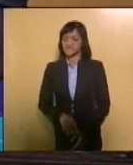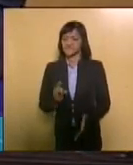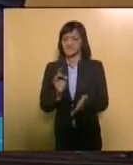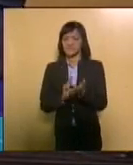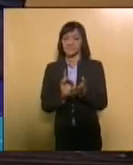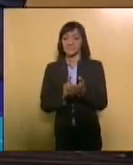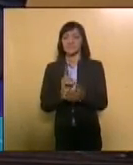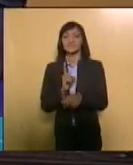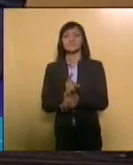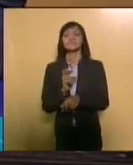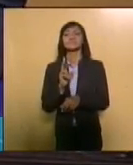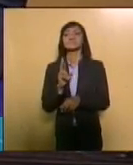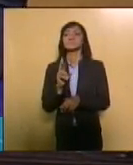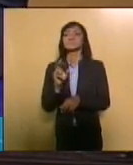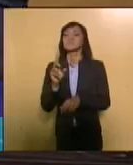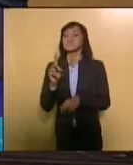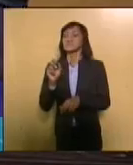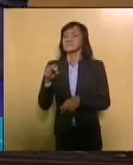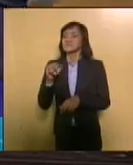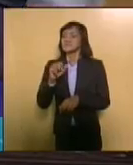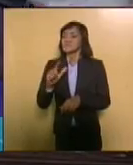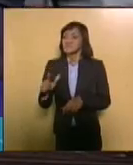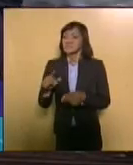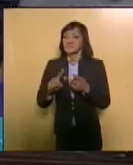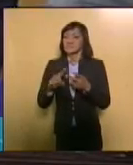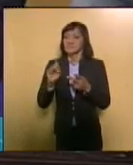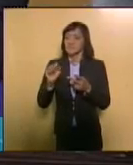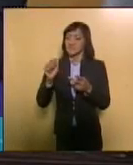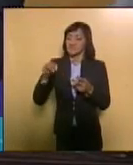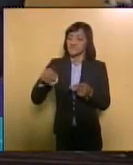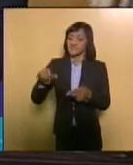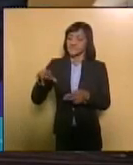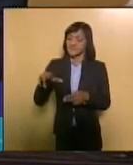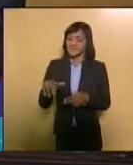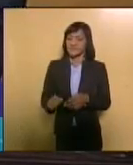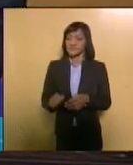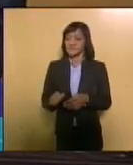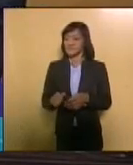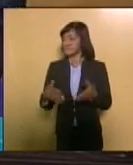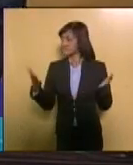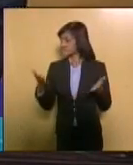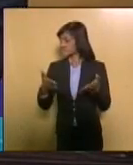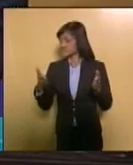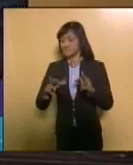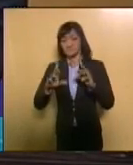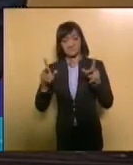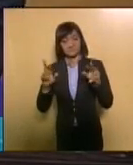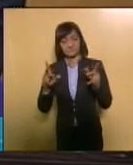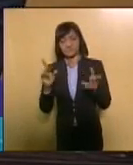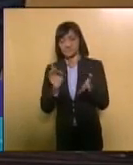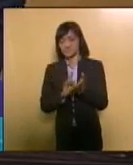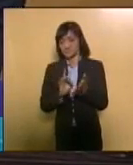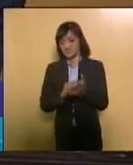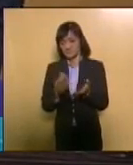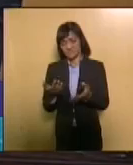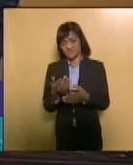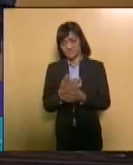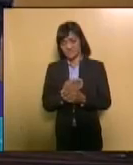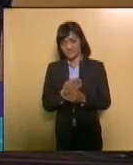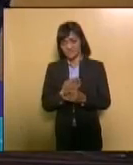Dr Daniel e d Samira que as realidades são diferentes os